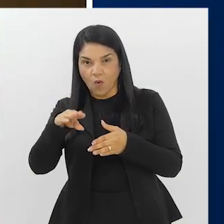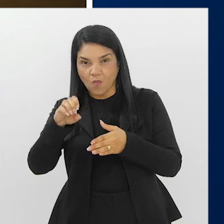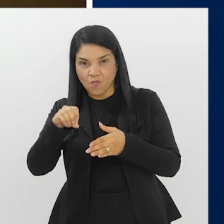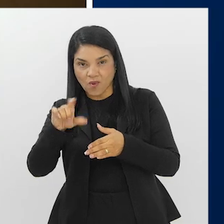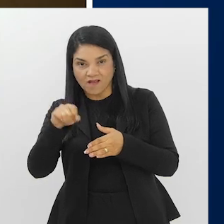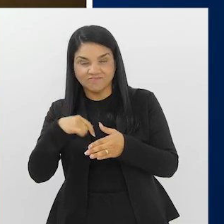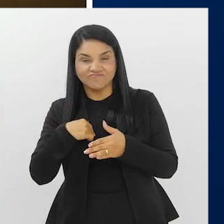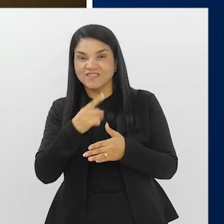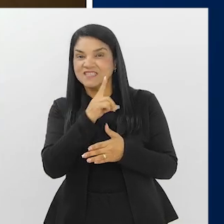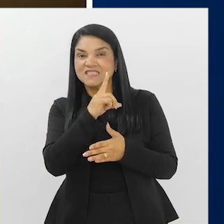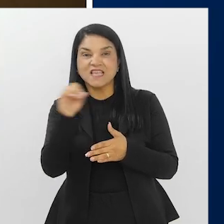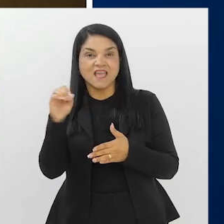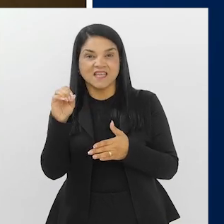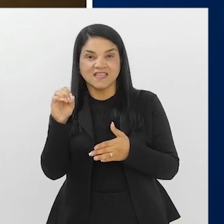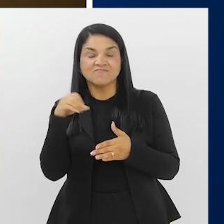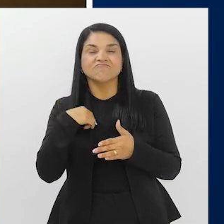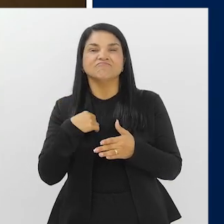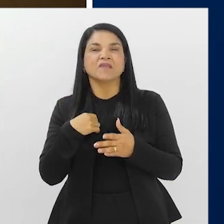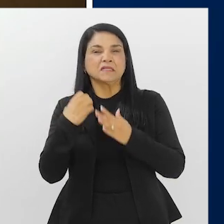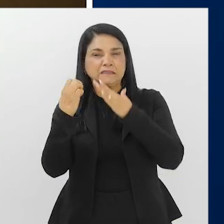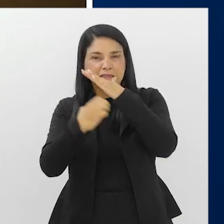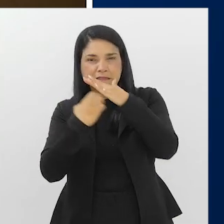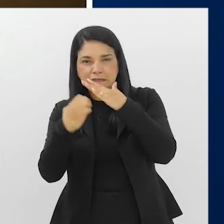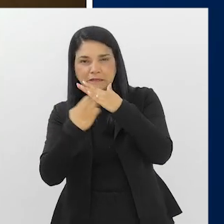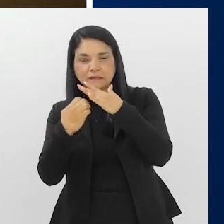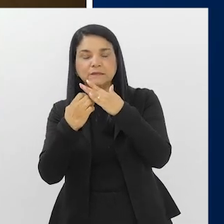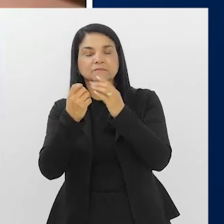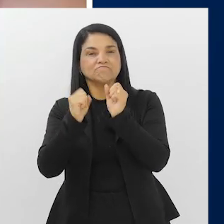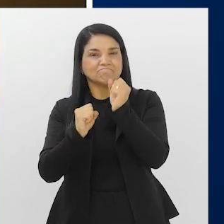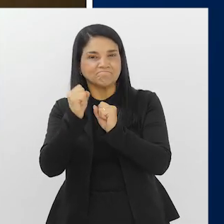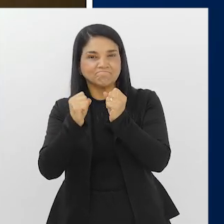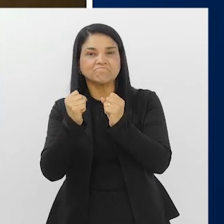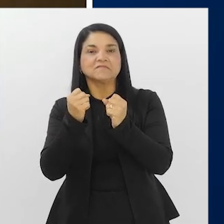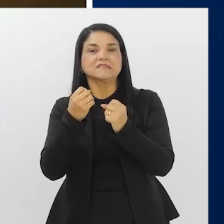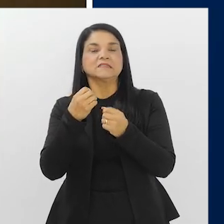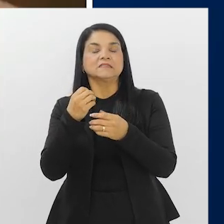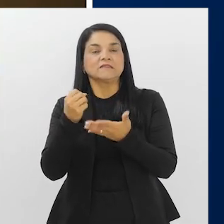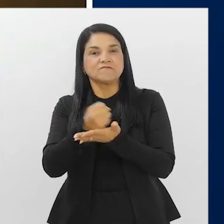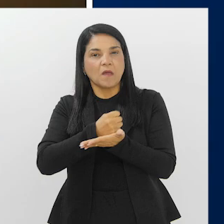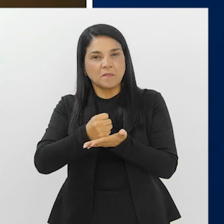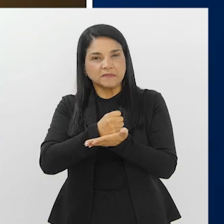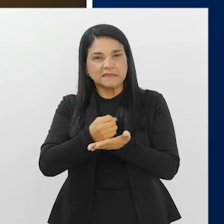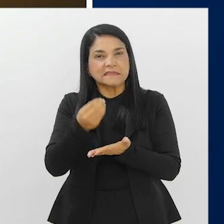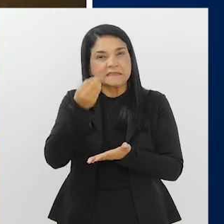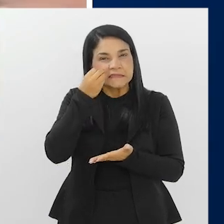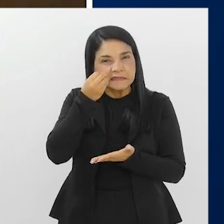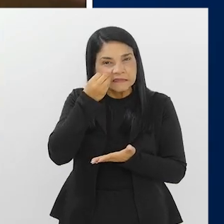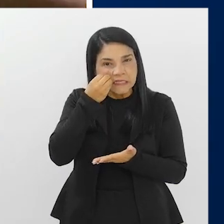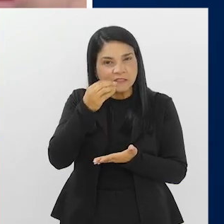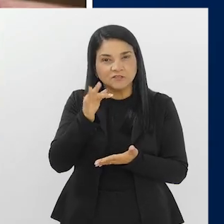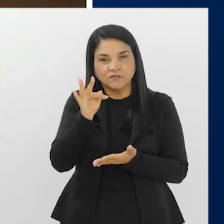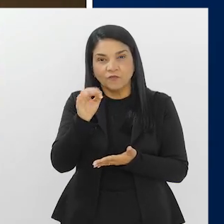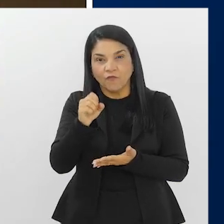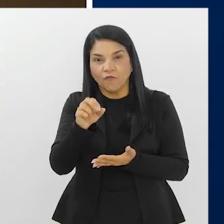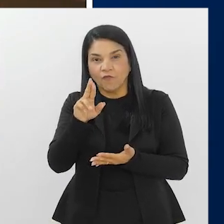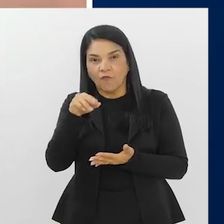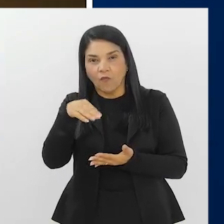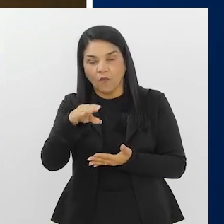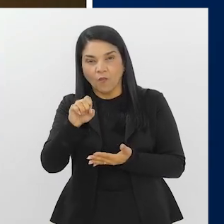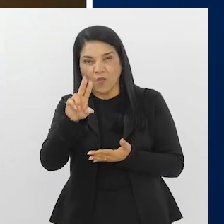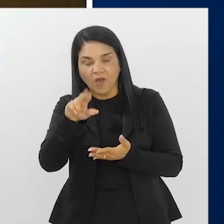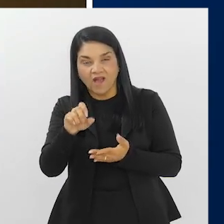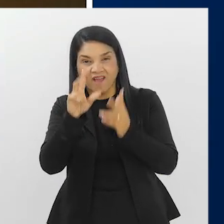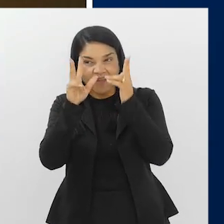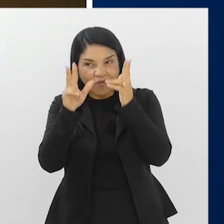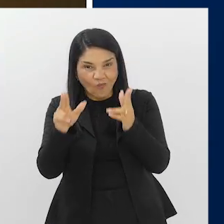E por mais que todas as indústrias farmacêuticas tentem fazer uma fórmula que seja muito similar ao leite